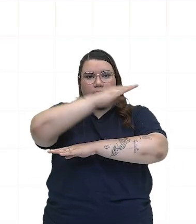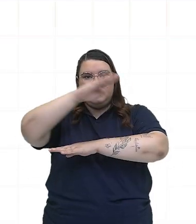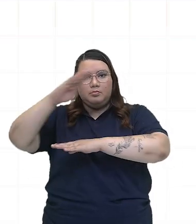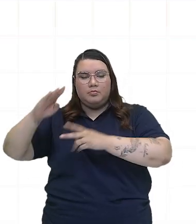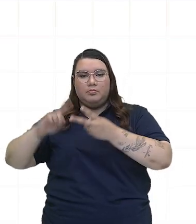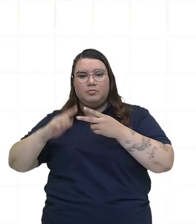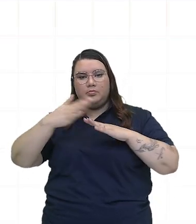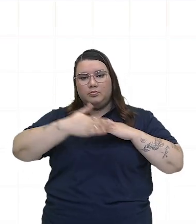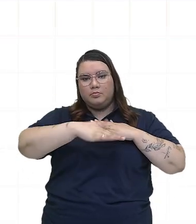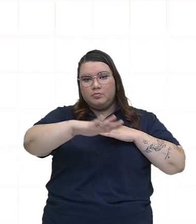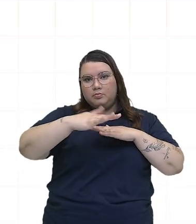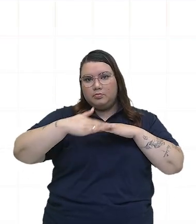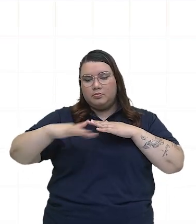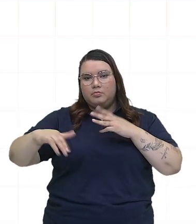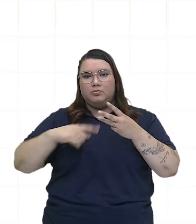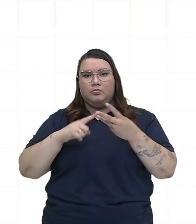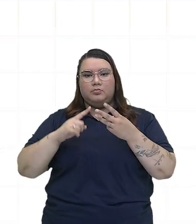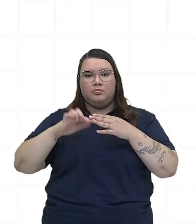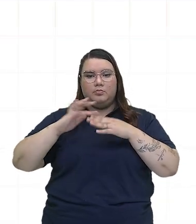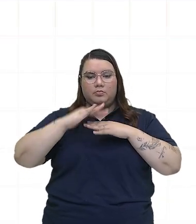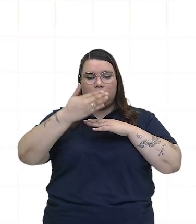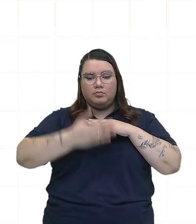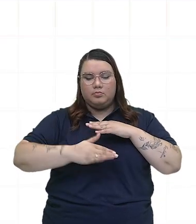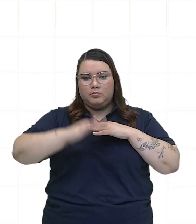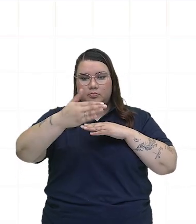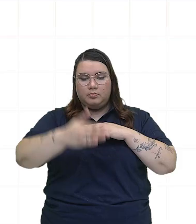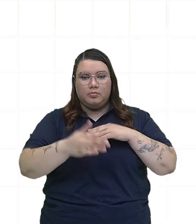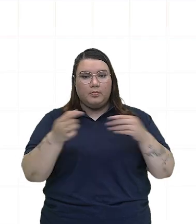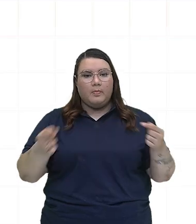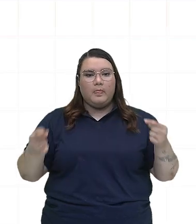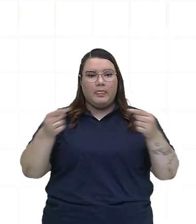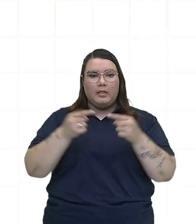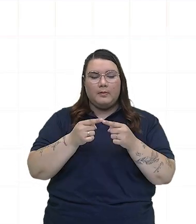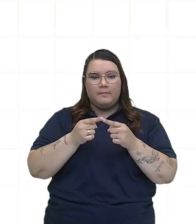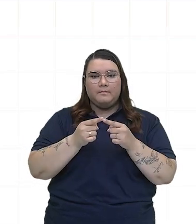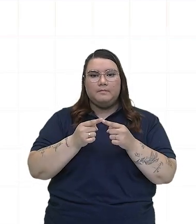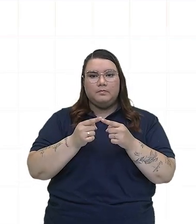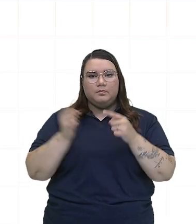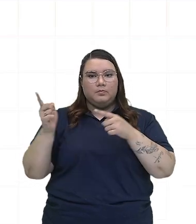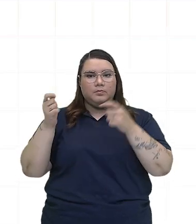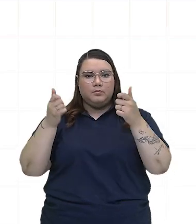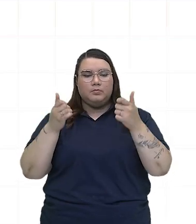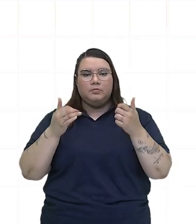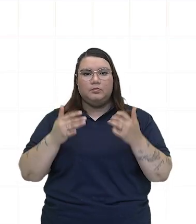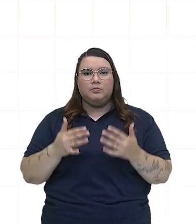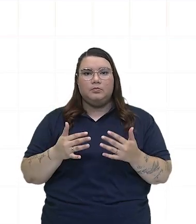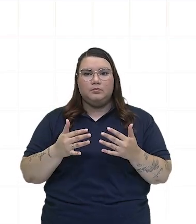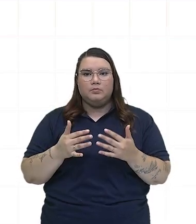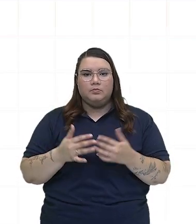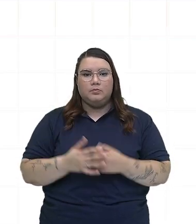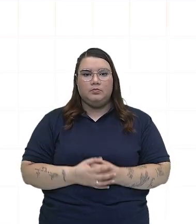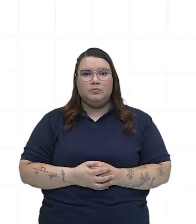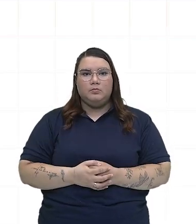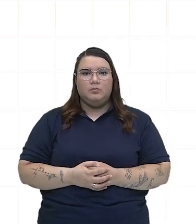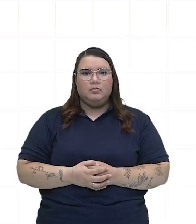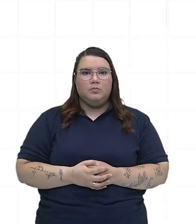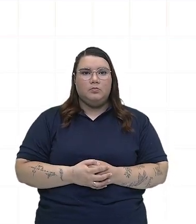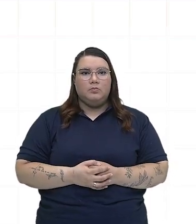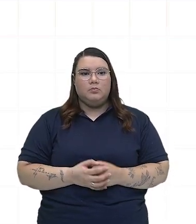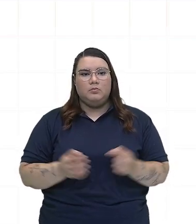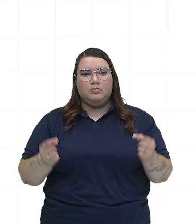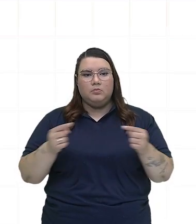as planícies e as depressões. E dentro dessa classificação, ele classificou